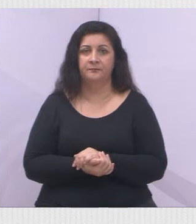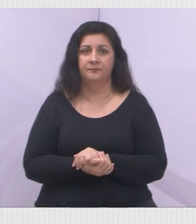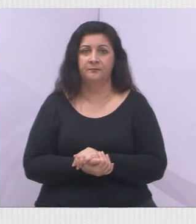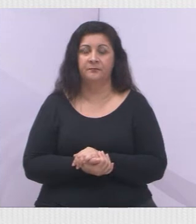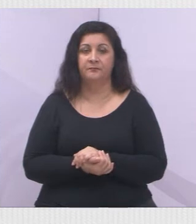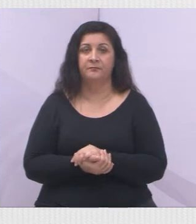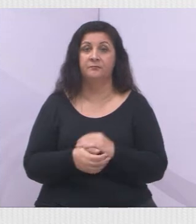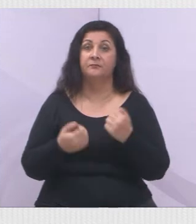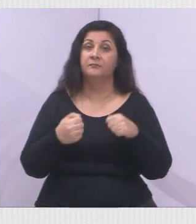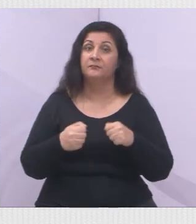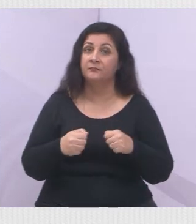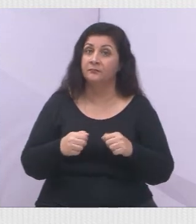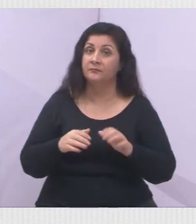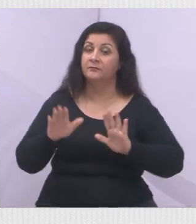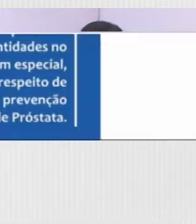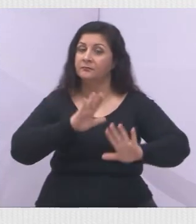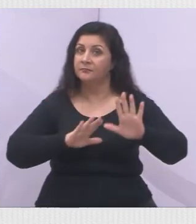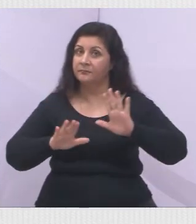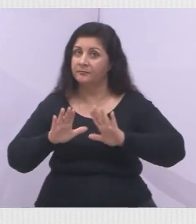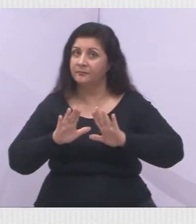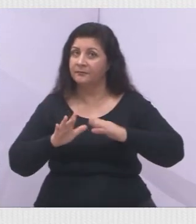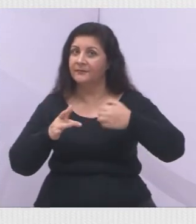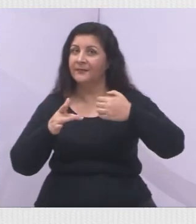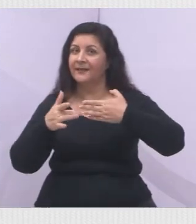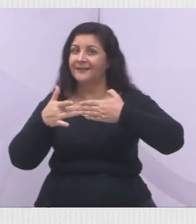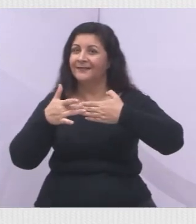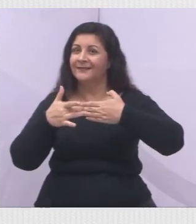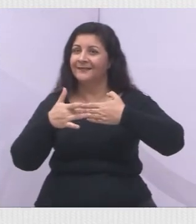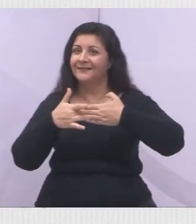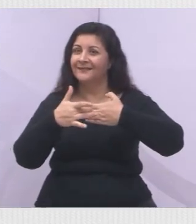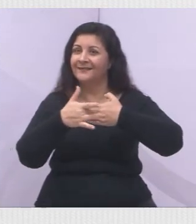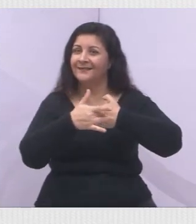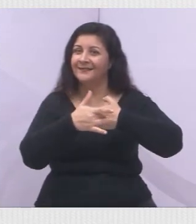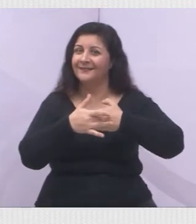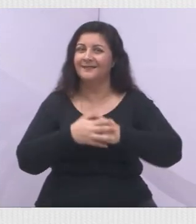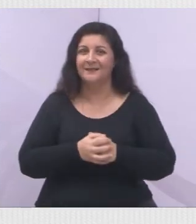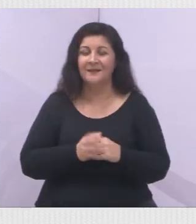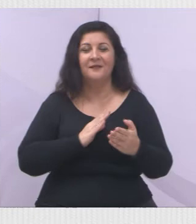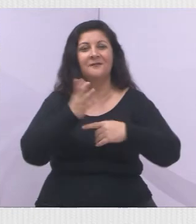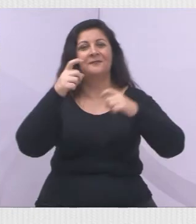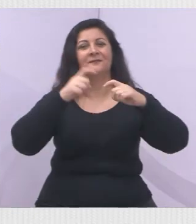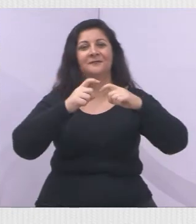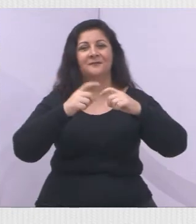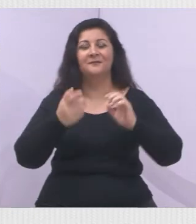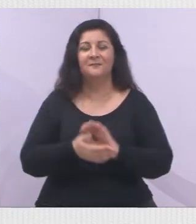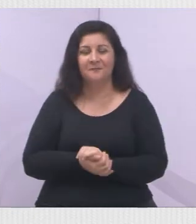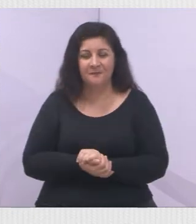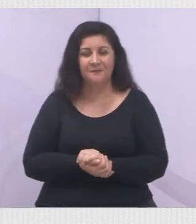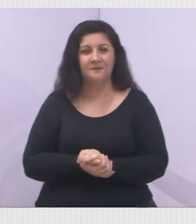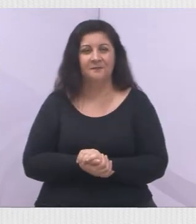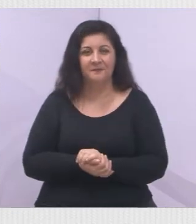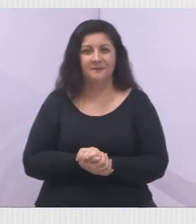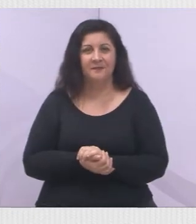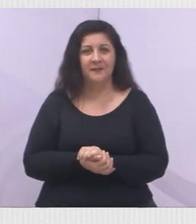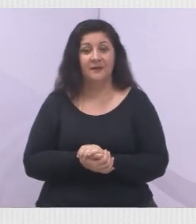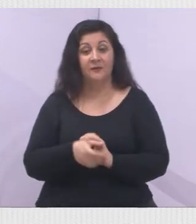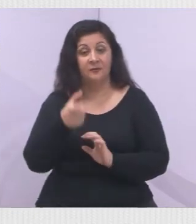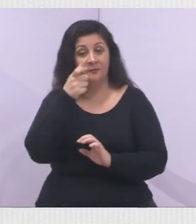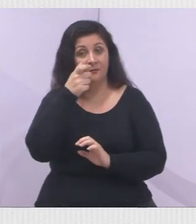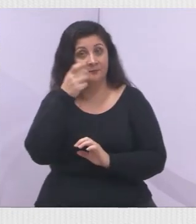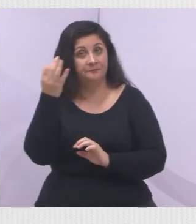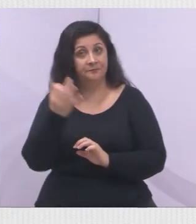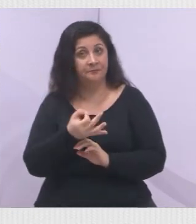Fazer aí as suas prevenções, pelo menos uma vez por ano, ir até o médico e fazer seus diagnósticos